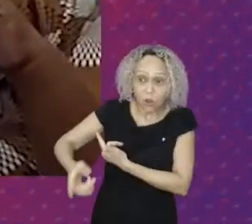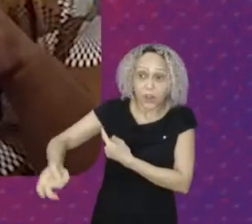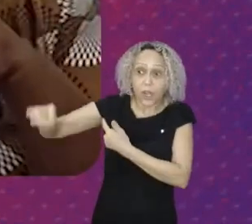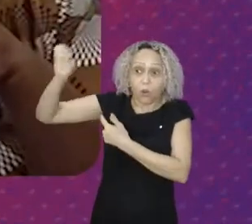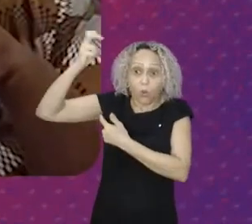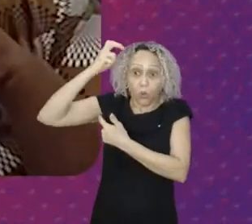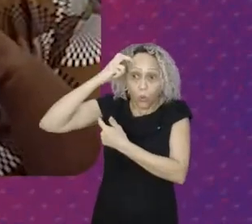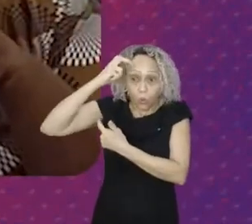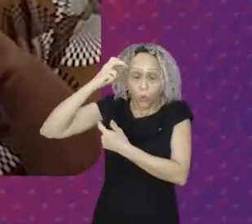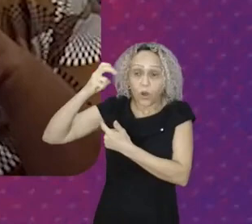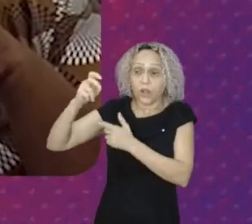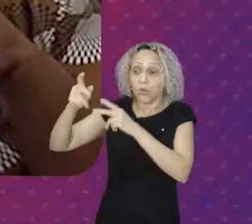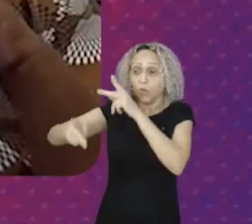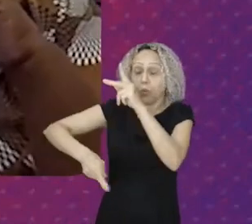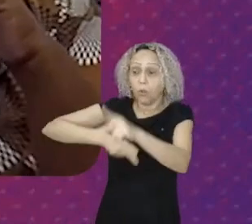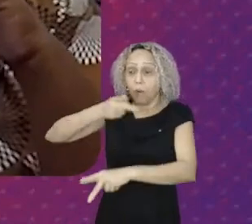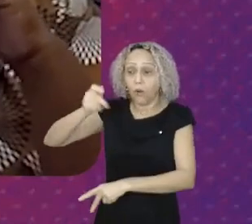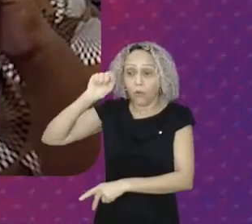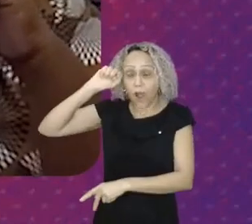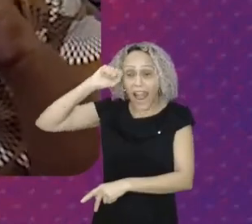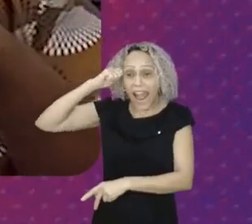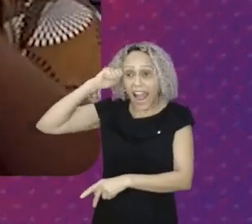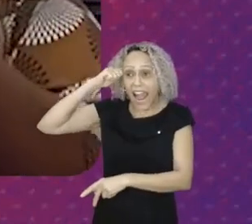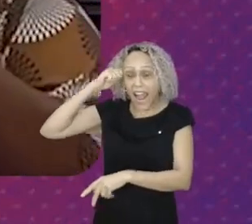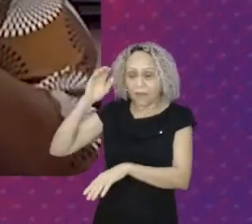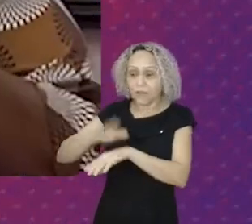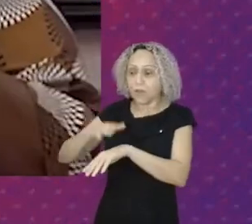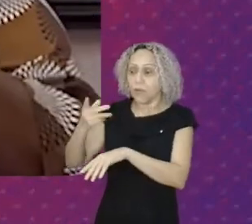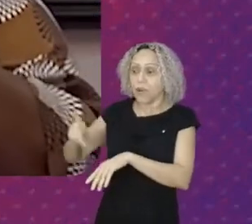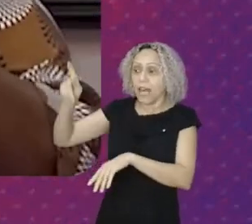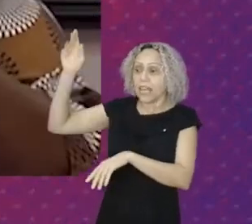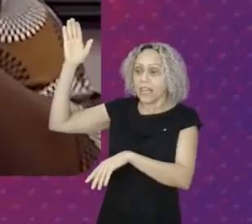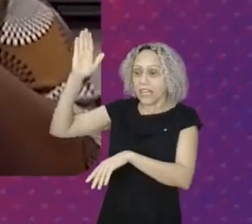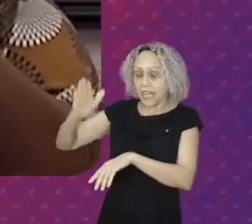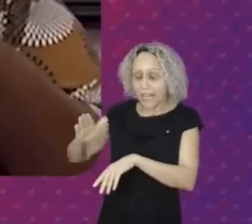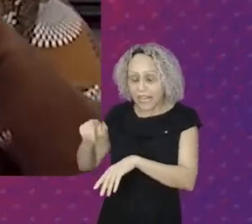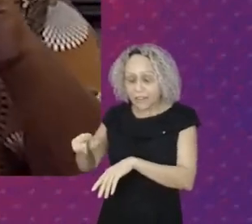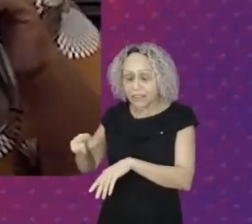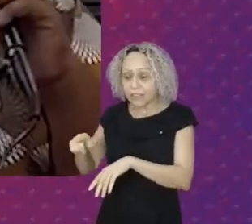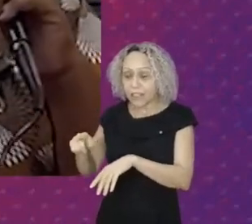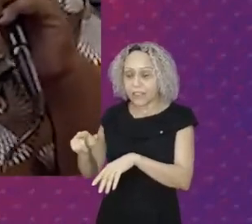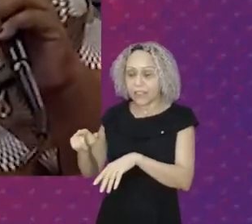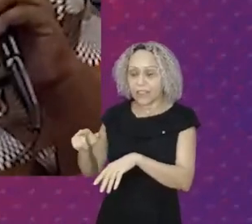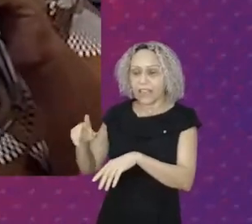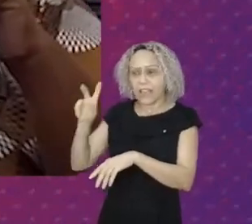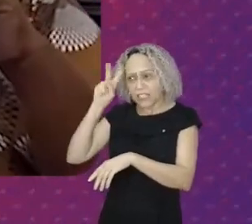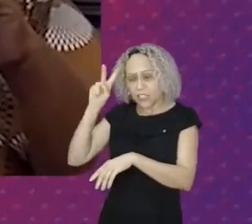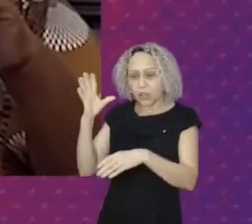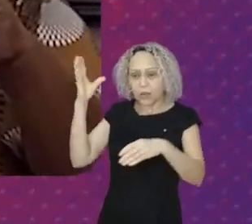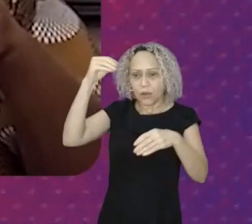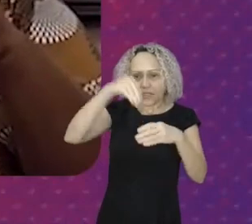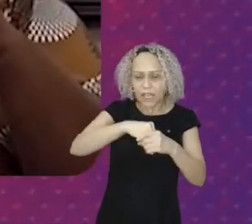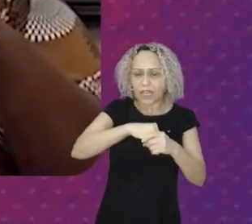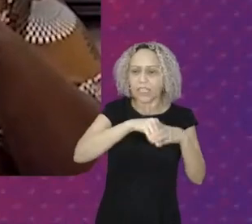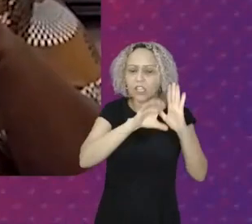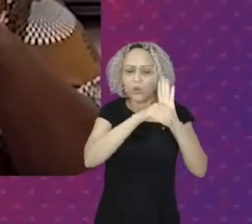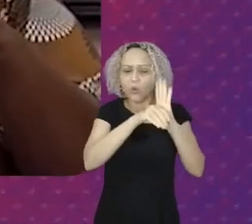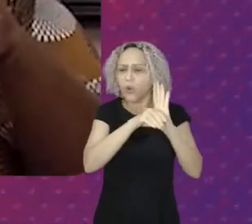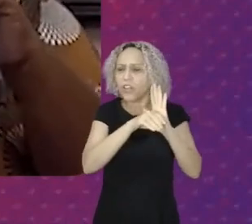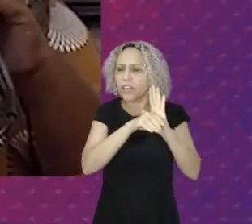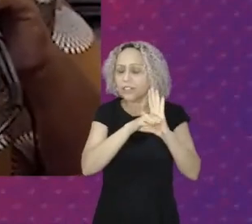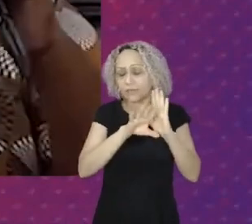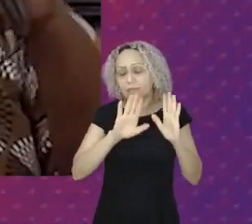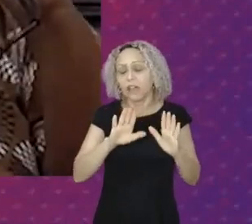de novembro, né, passa a compor o calendário escolar, porque é o dia da consciência